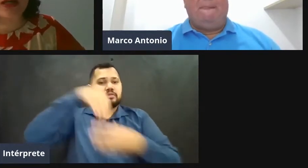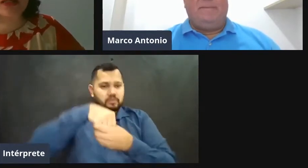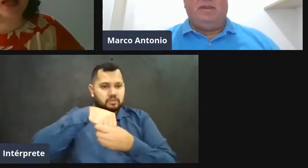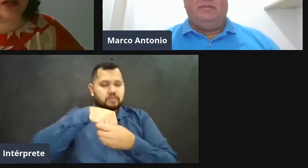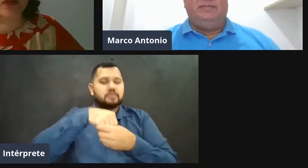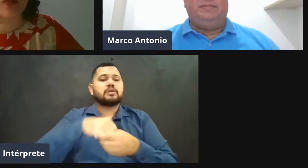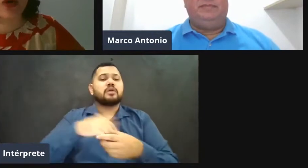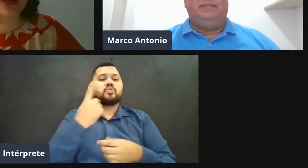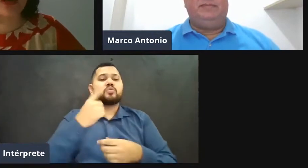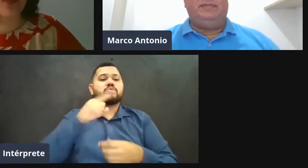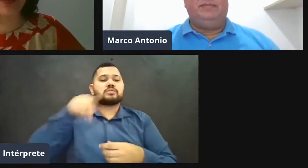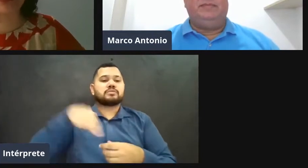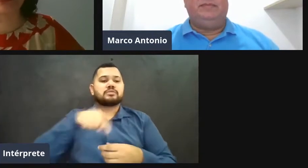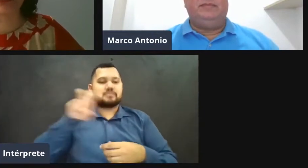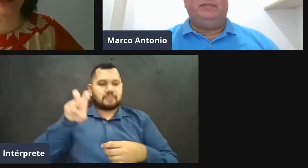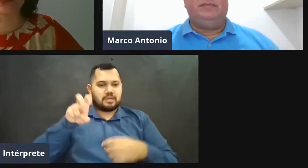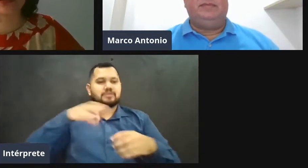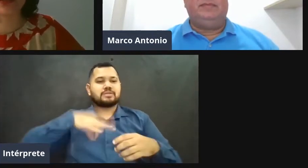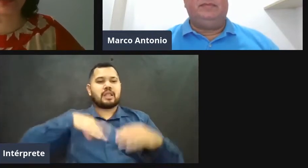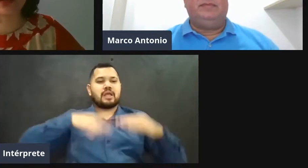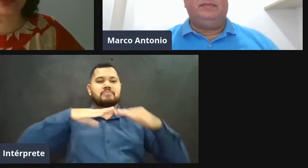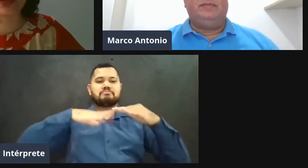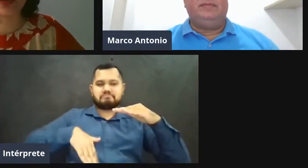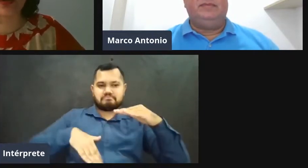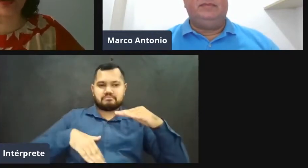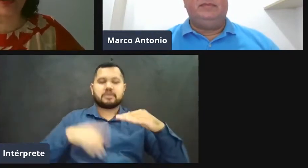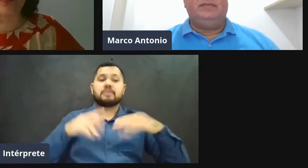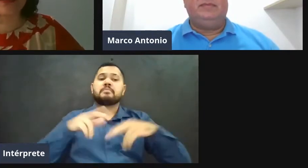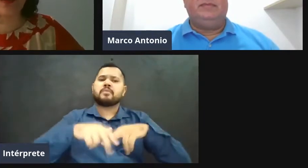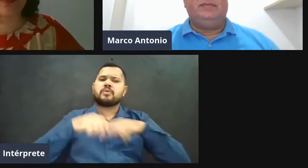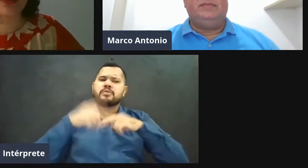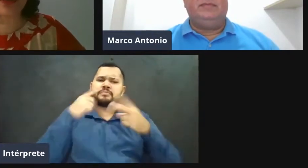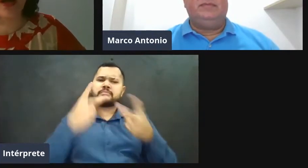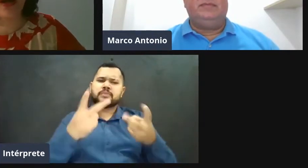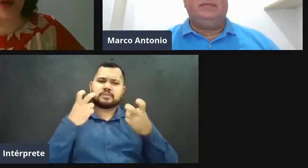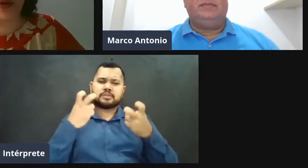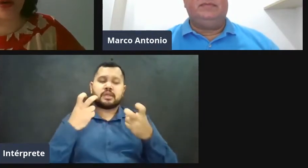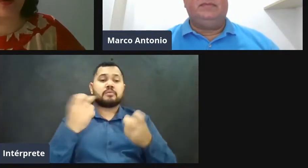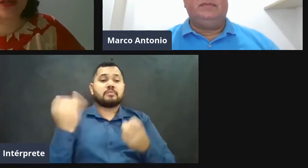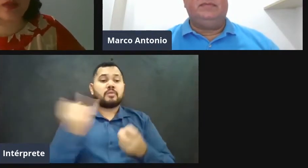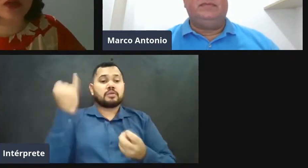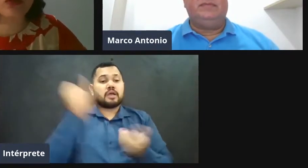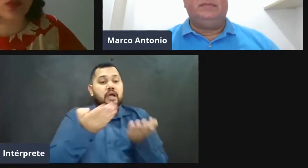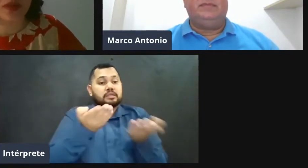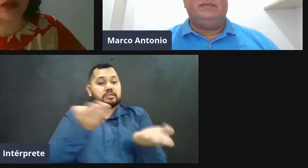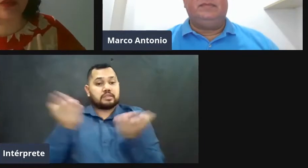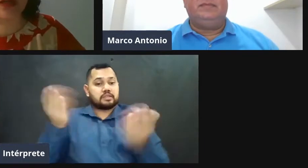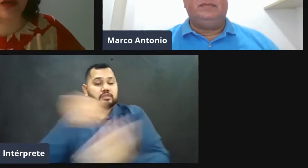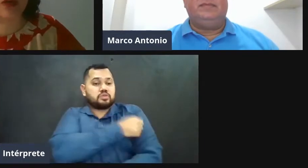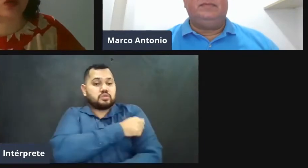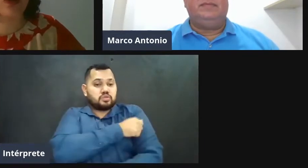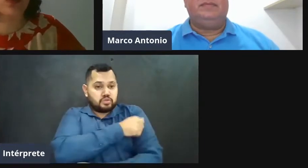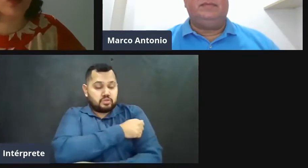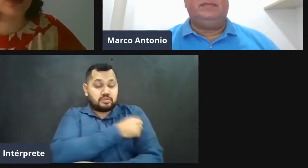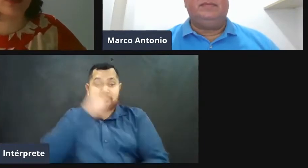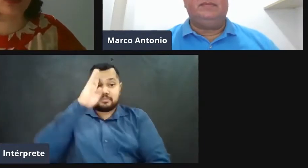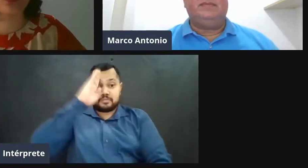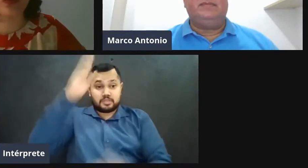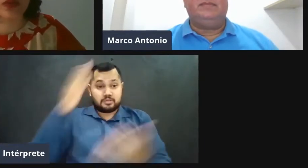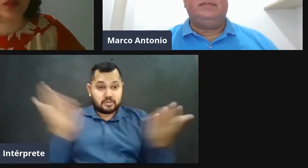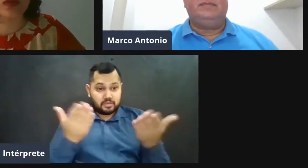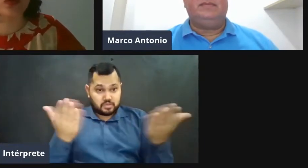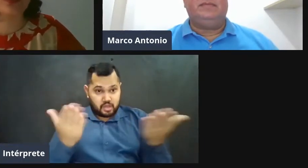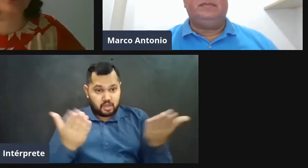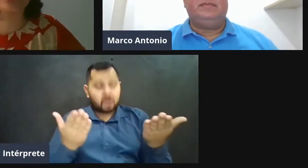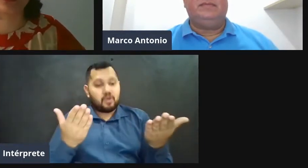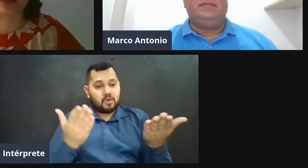meio. Esse dado, ele mostra a importância da assistência estudantil, principalmente agora, com esse período de pandemia que afetou